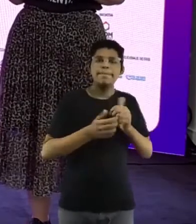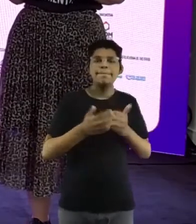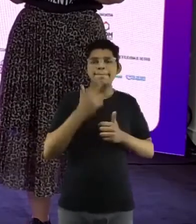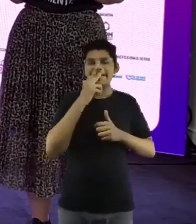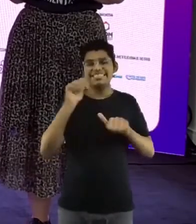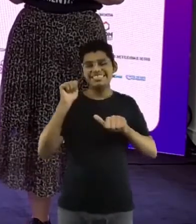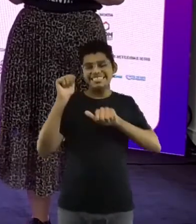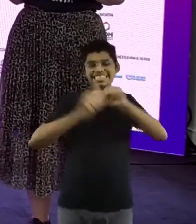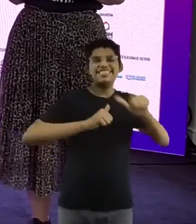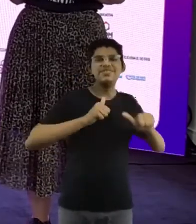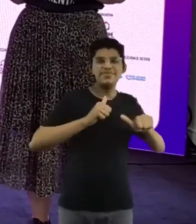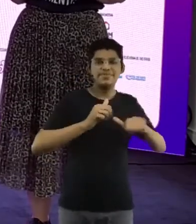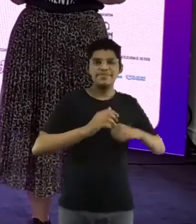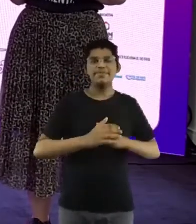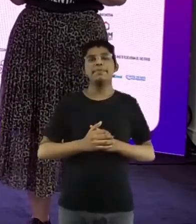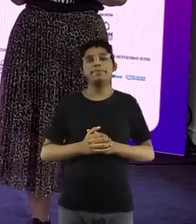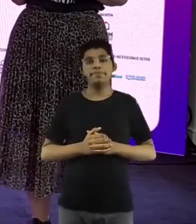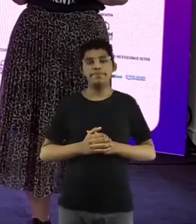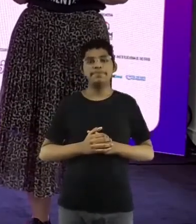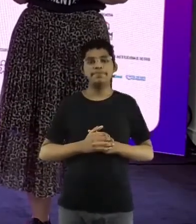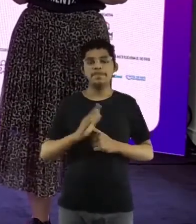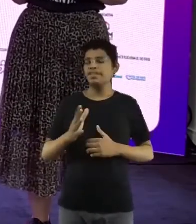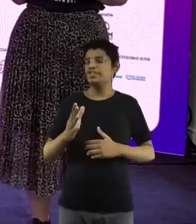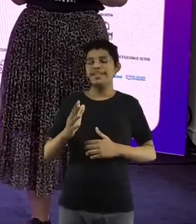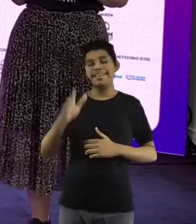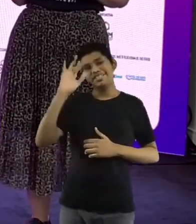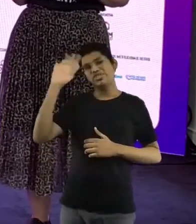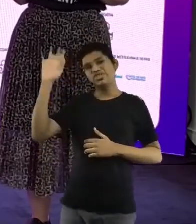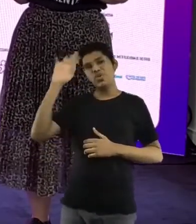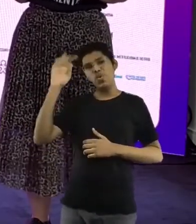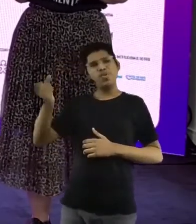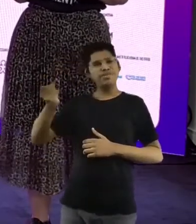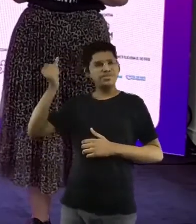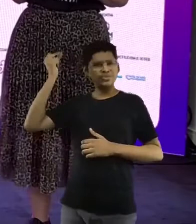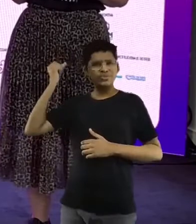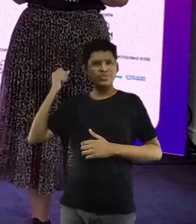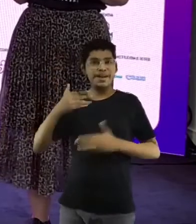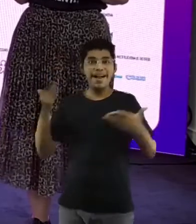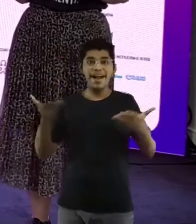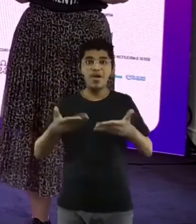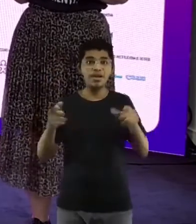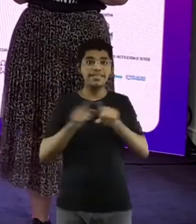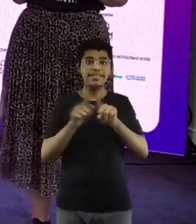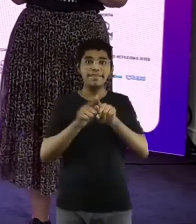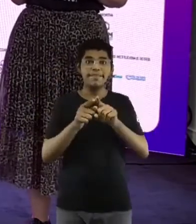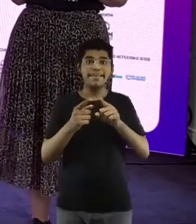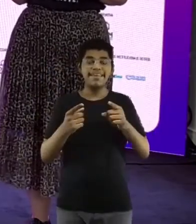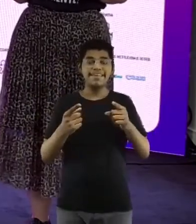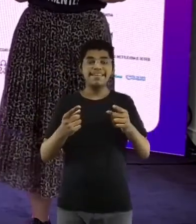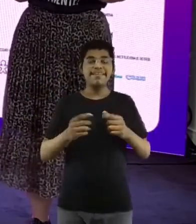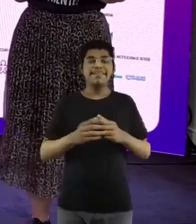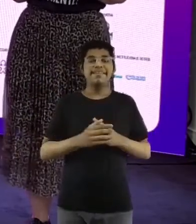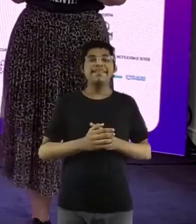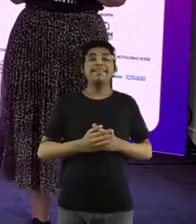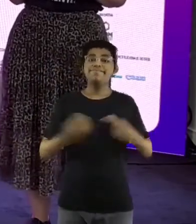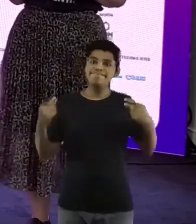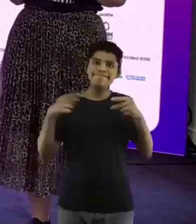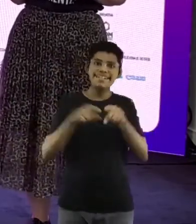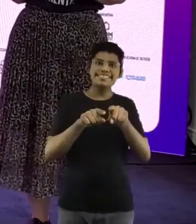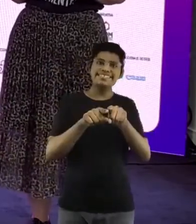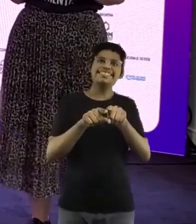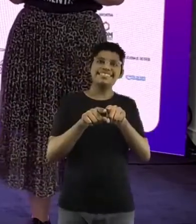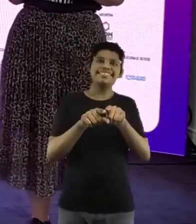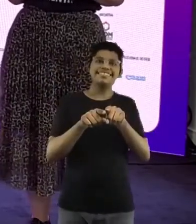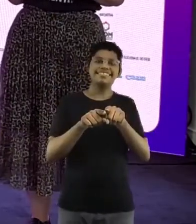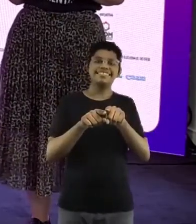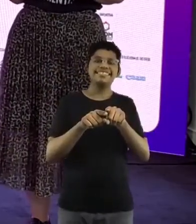aqui ao longo do festival. Acabamos de fechar uma parceria com a Camila Chute e com o Fábio, fechamos com a Luísa Trajano, fechamos com o Silvio Meira. Todo mundo que vem aqui a